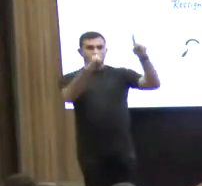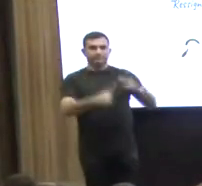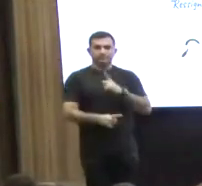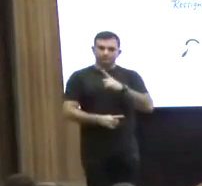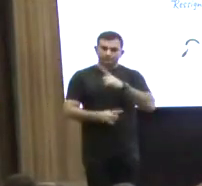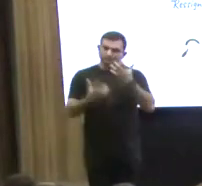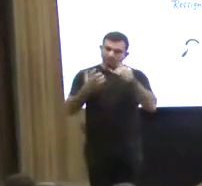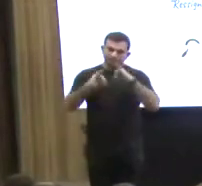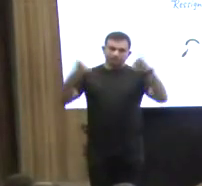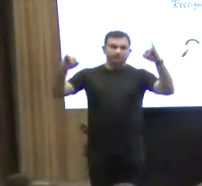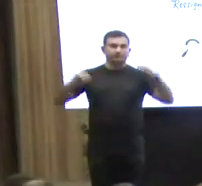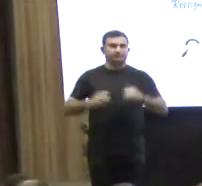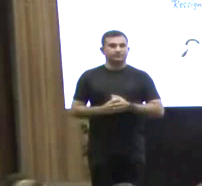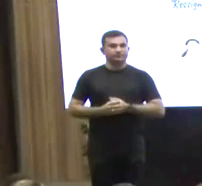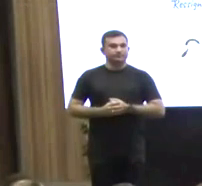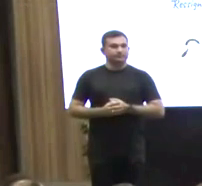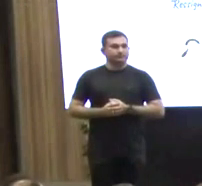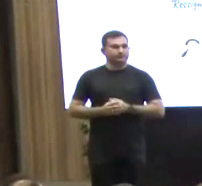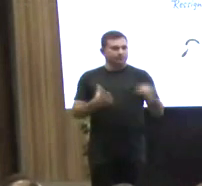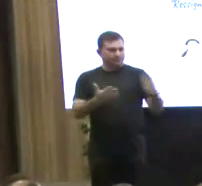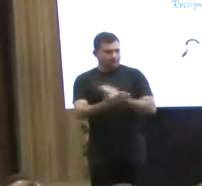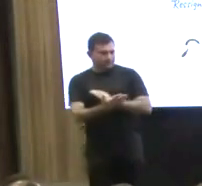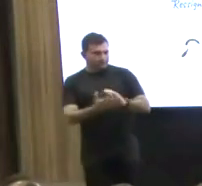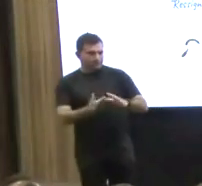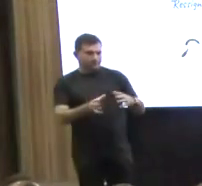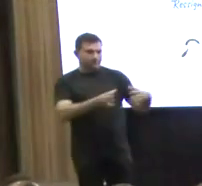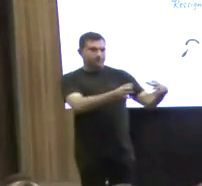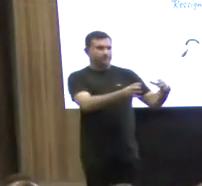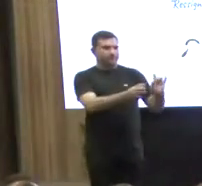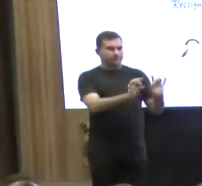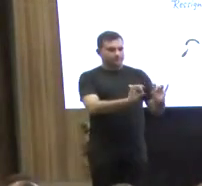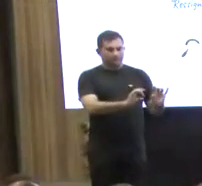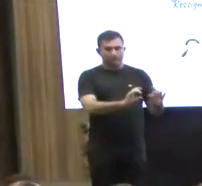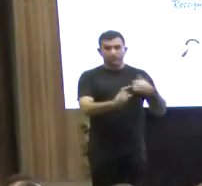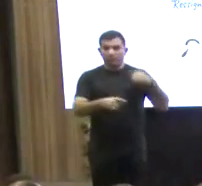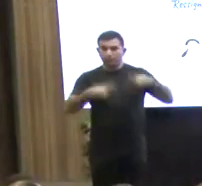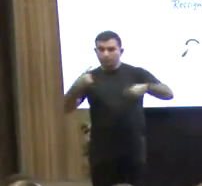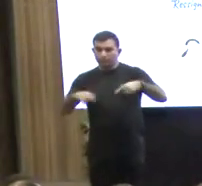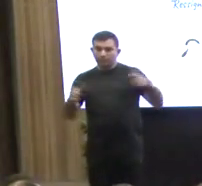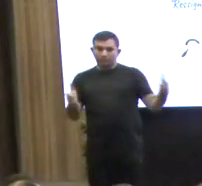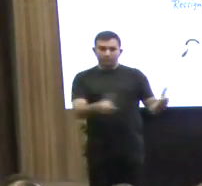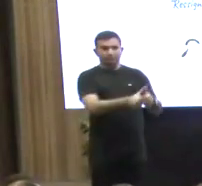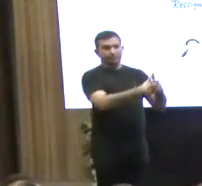que é o tema, uma das palavras-chave do evento, é fundamental. Você não vai ter